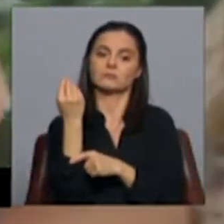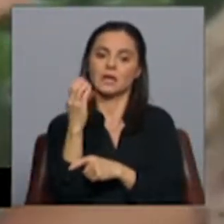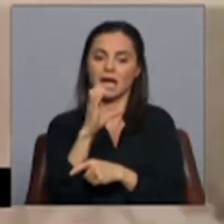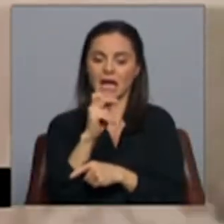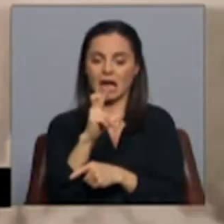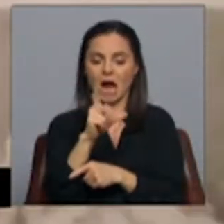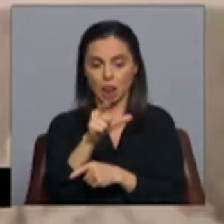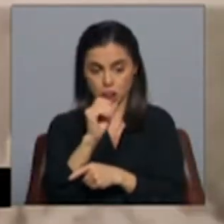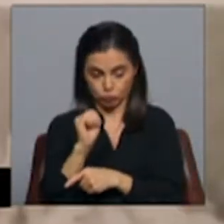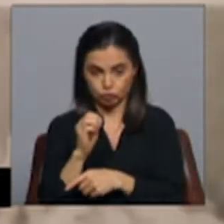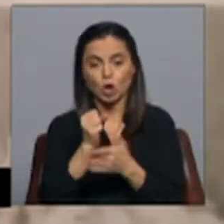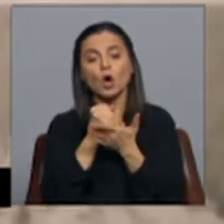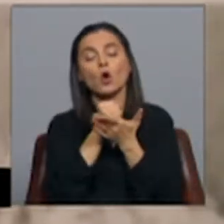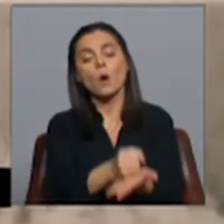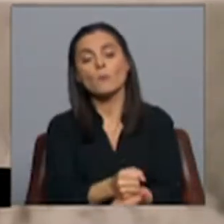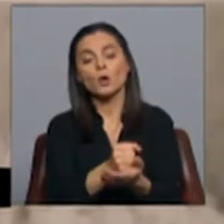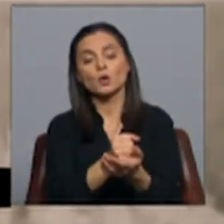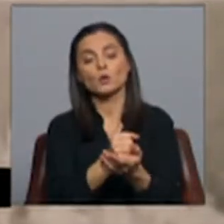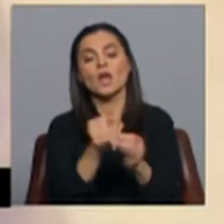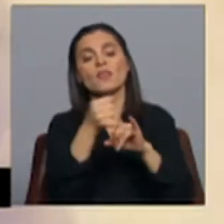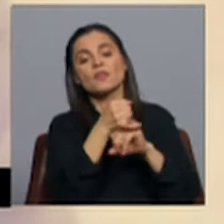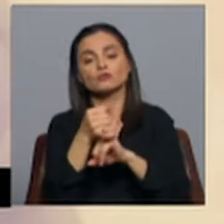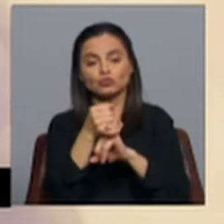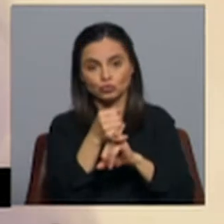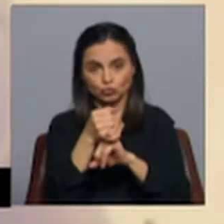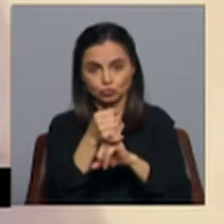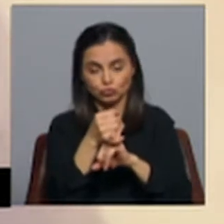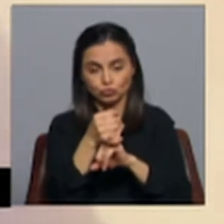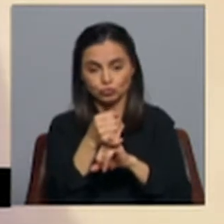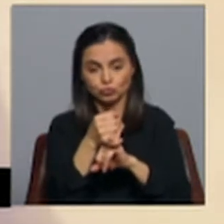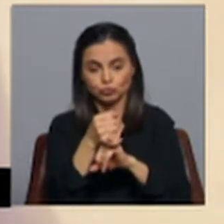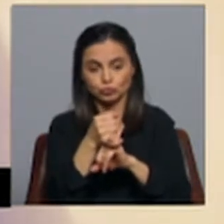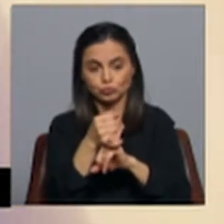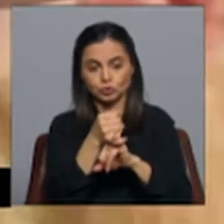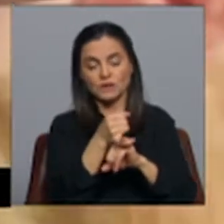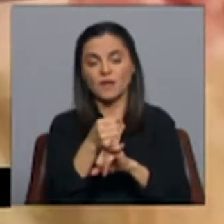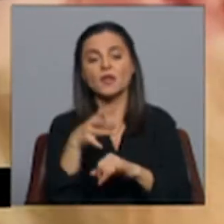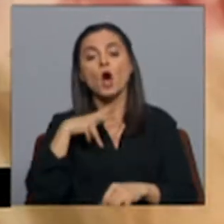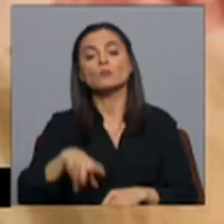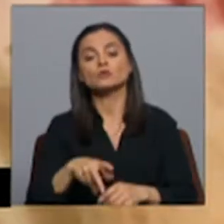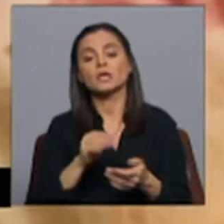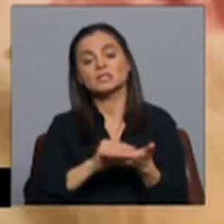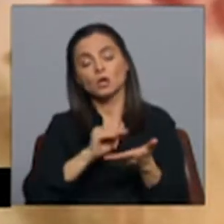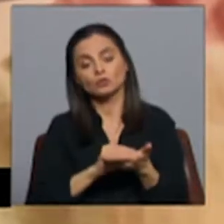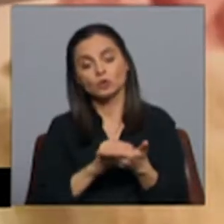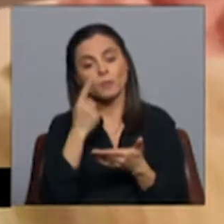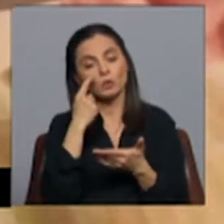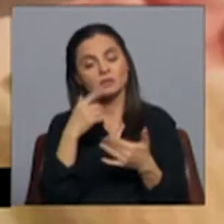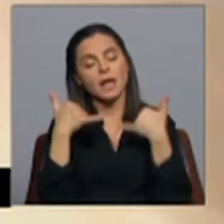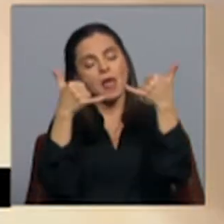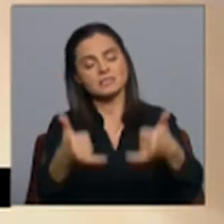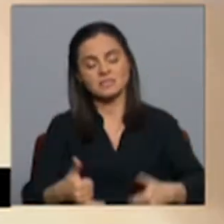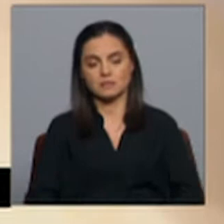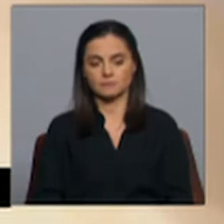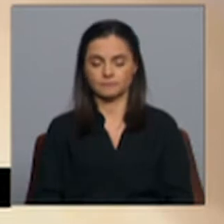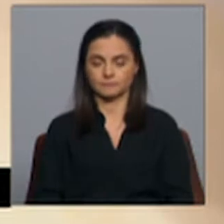o apoio da Sociedade Portuguesa de Autores. Para conhecer, daqui a pouco. Vou para longe,